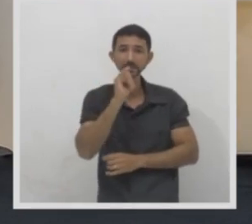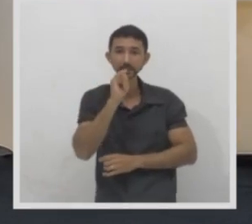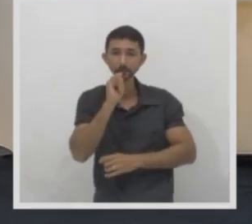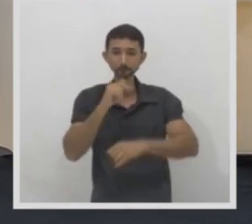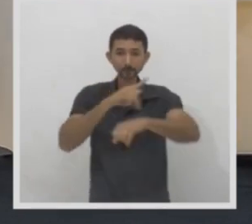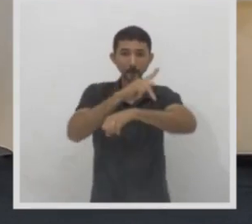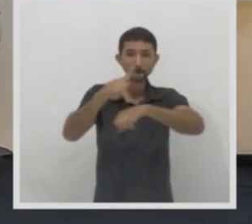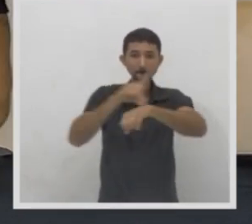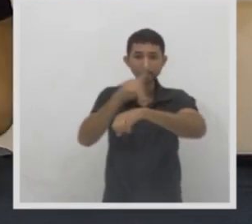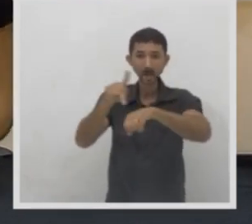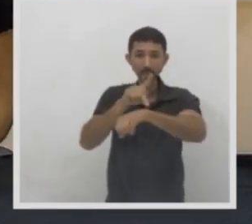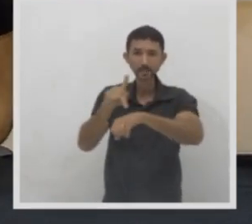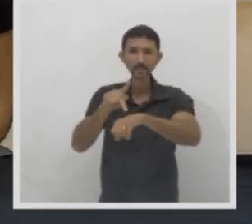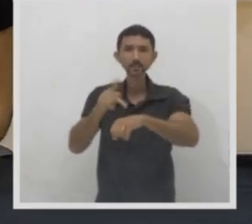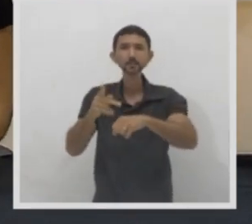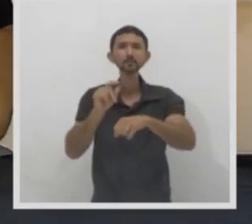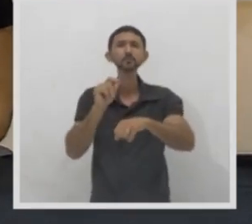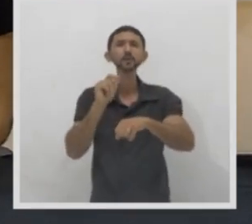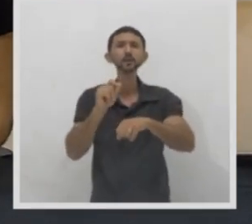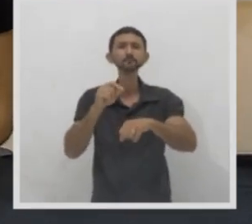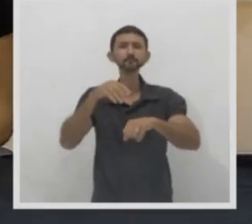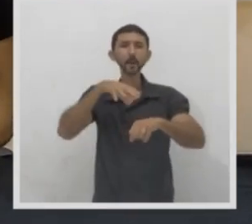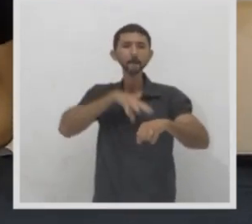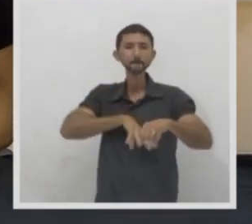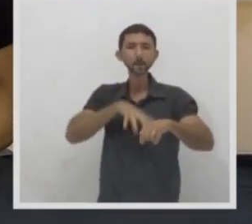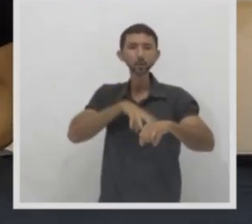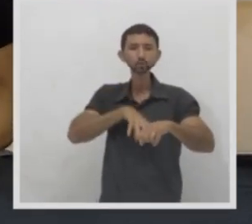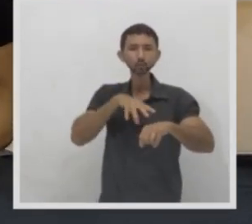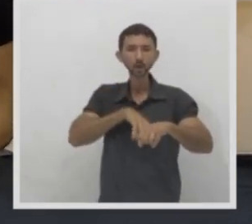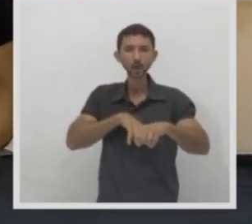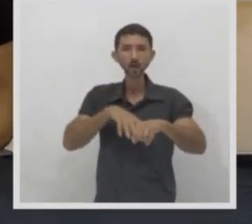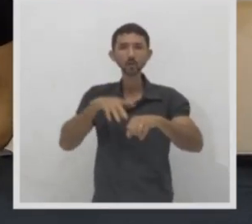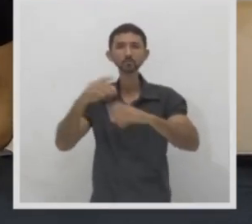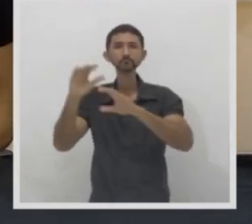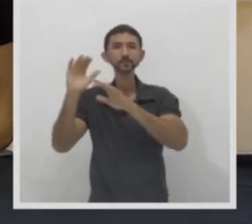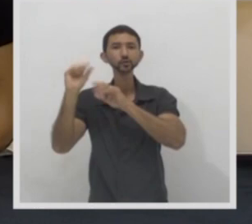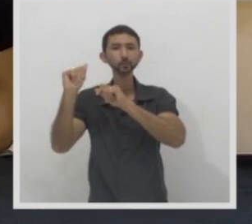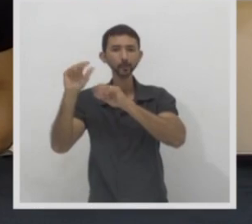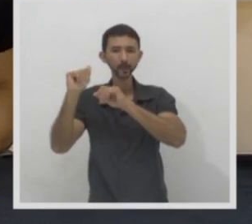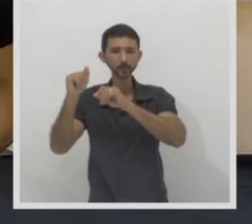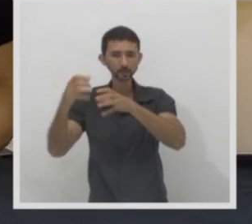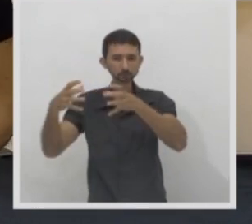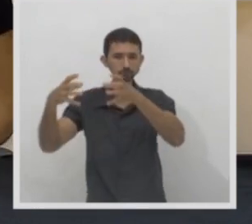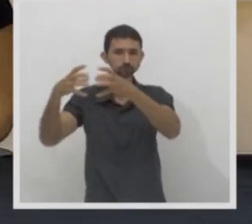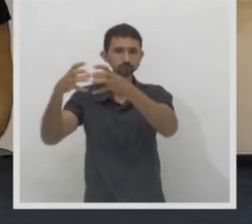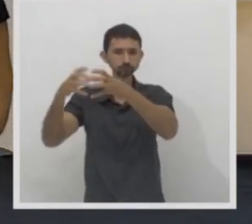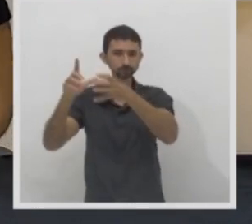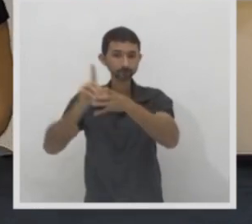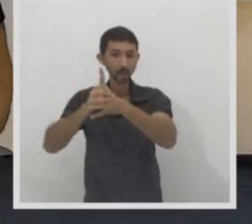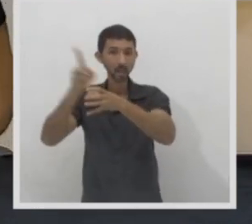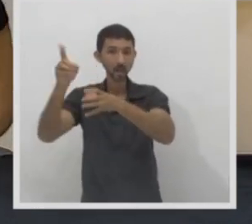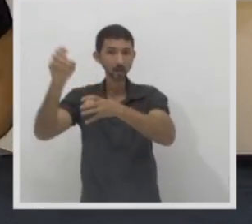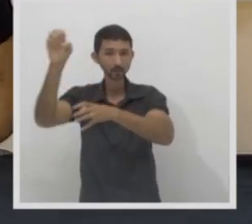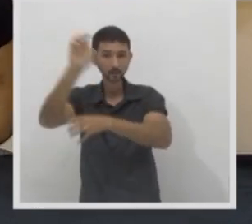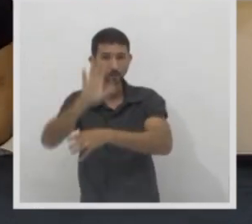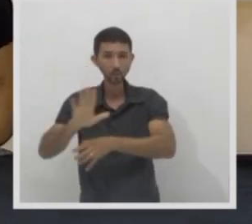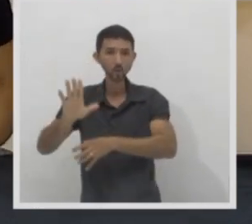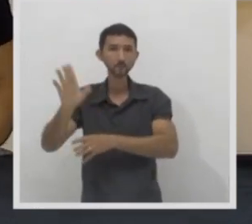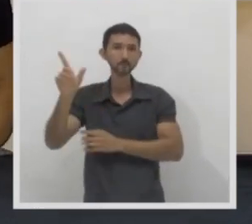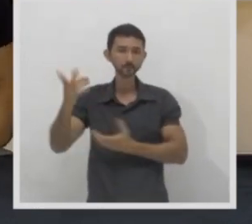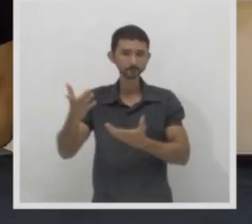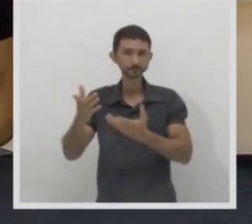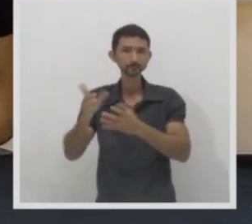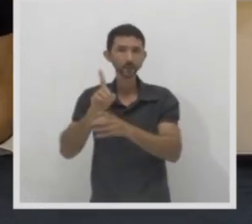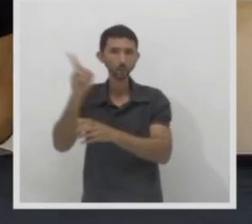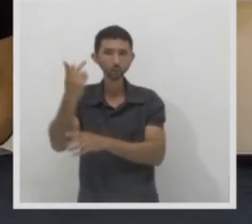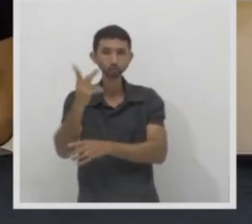justamente Portugal e Espanha, que fazem parte da Península Ibérica, lá na Europa. Que, como foi dito, eles